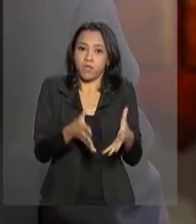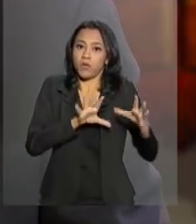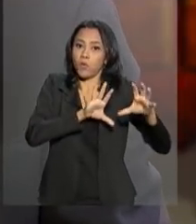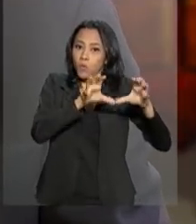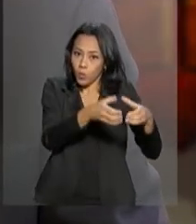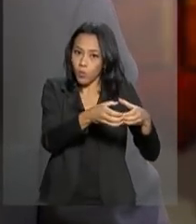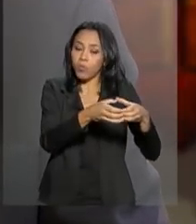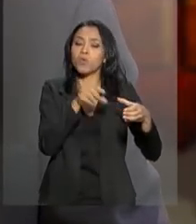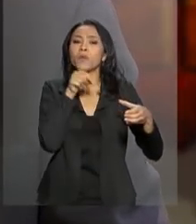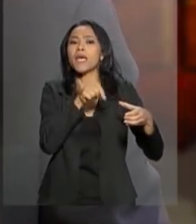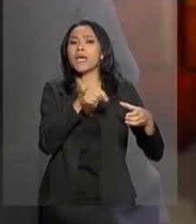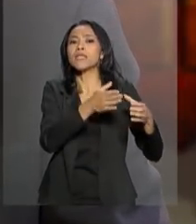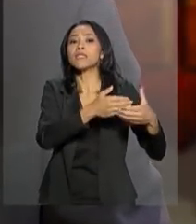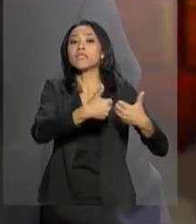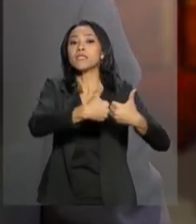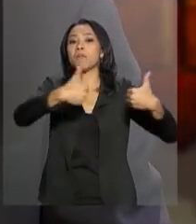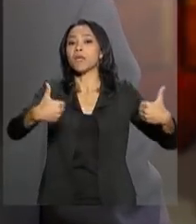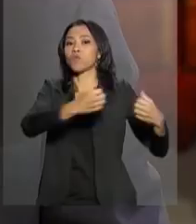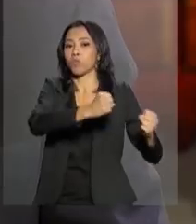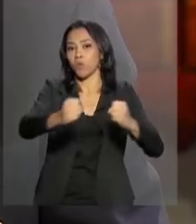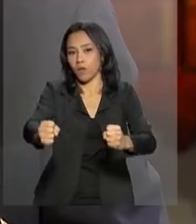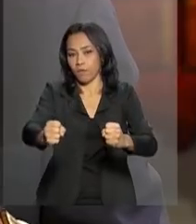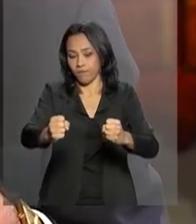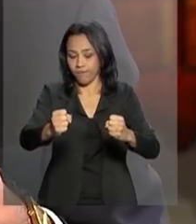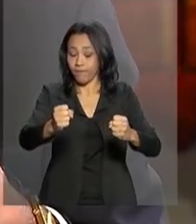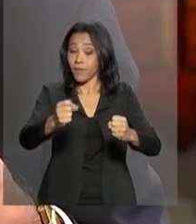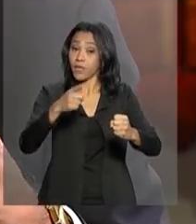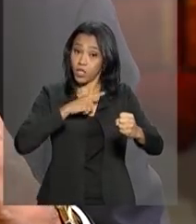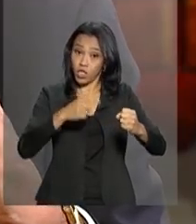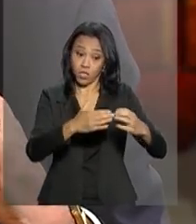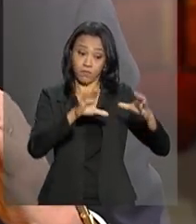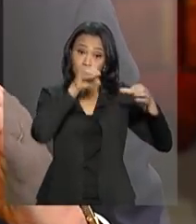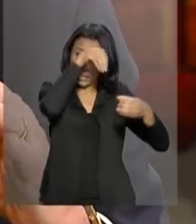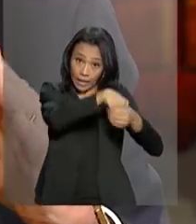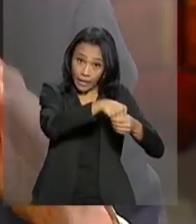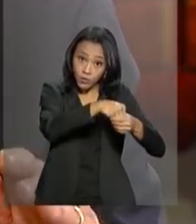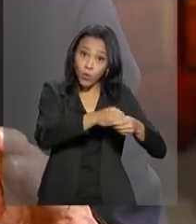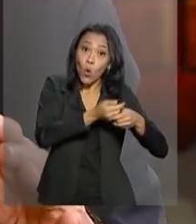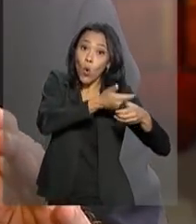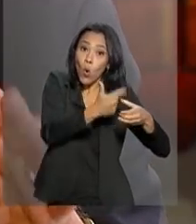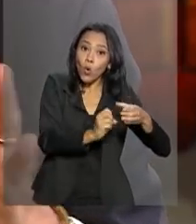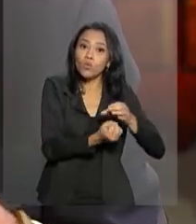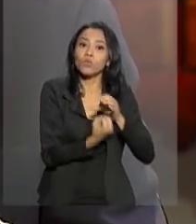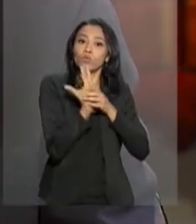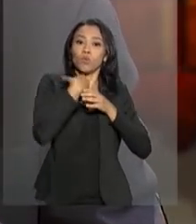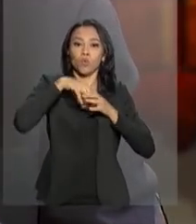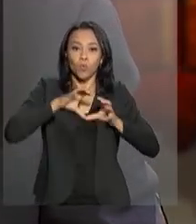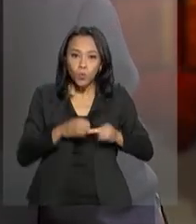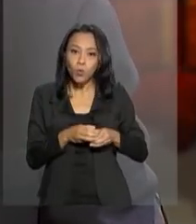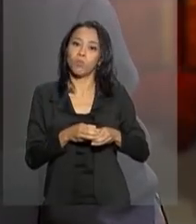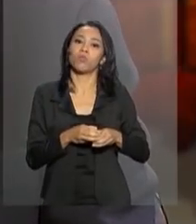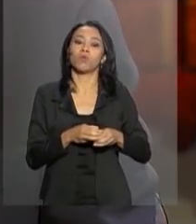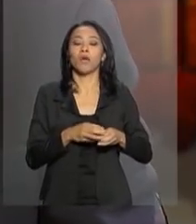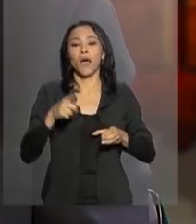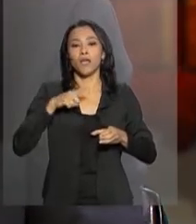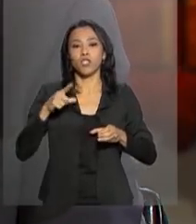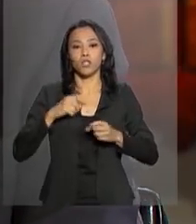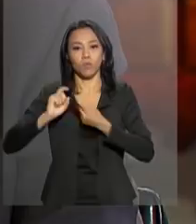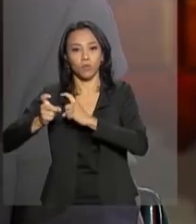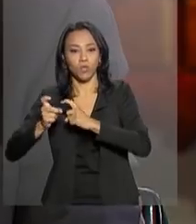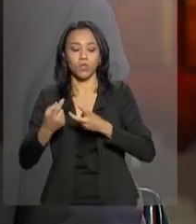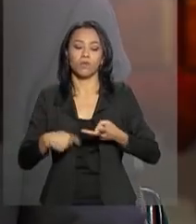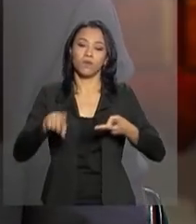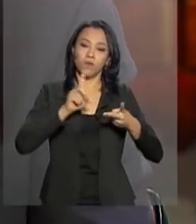da separação de poderes. Portanto, havia uma subcomissão do Legislativo, uma subcomissão do Executivo e uma